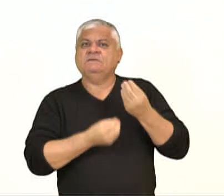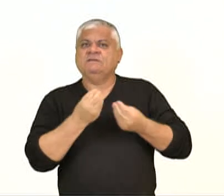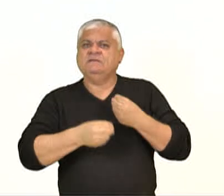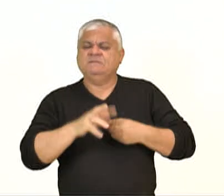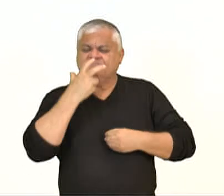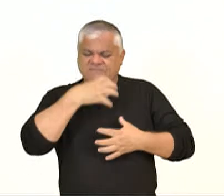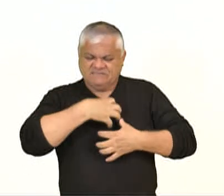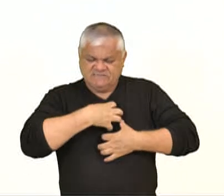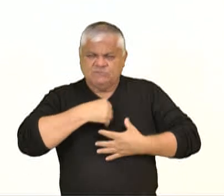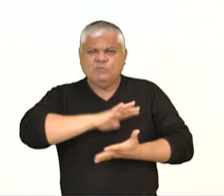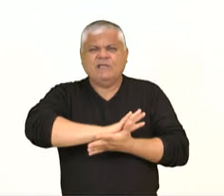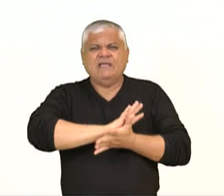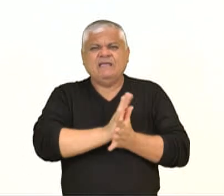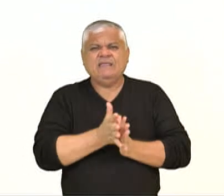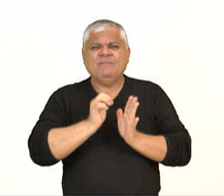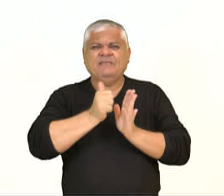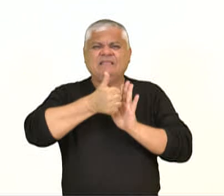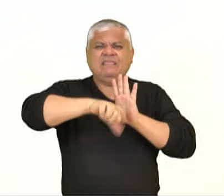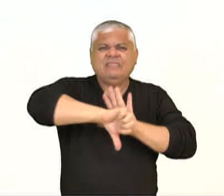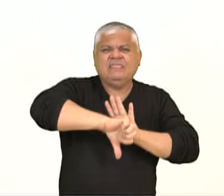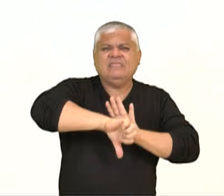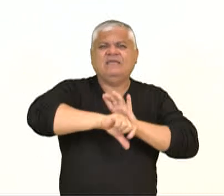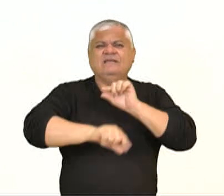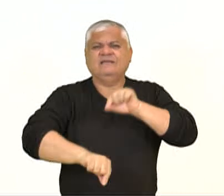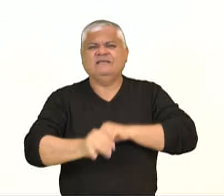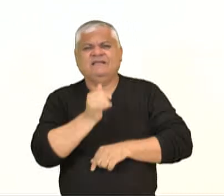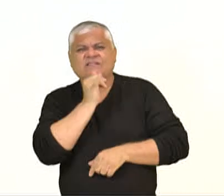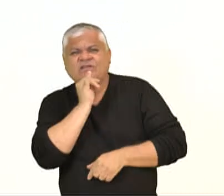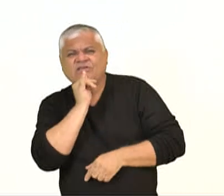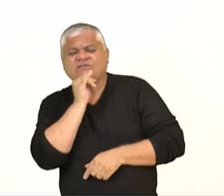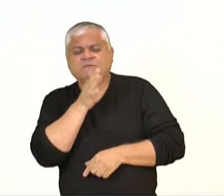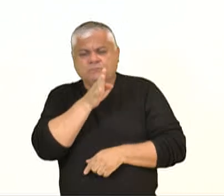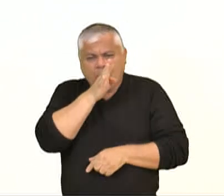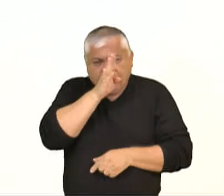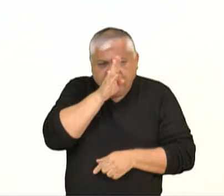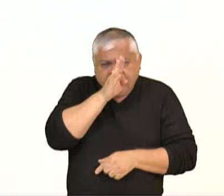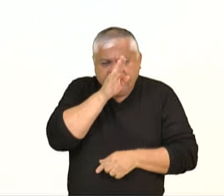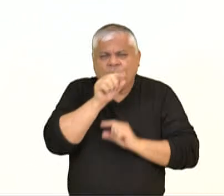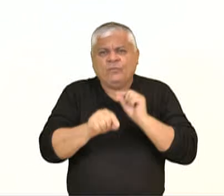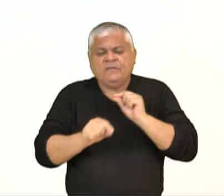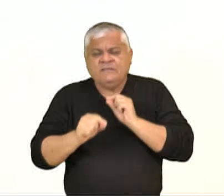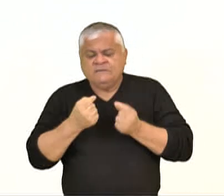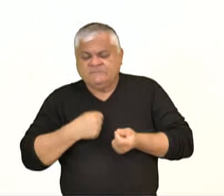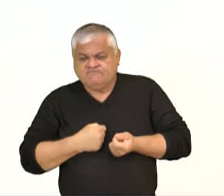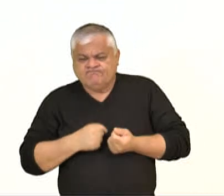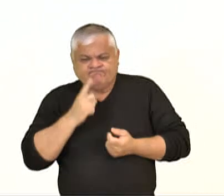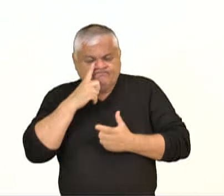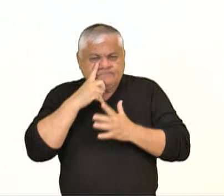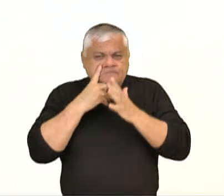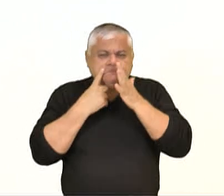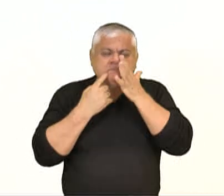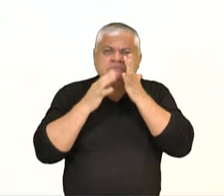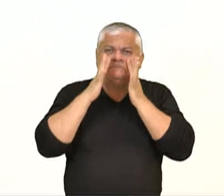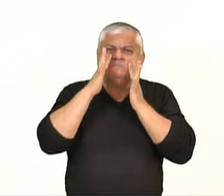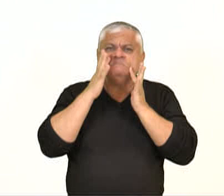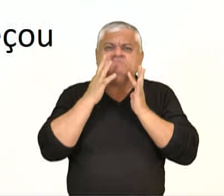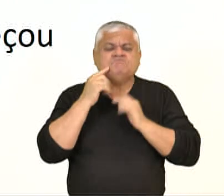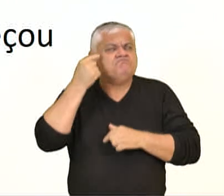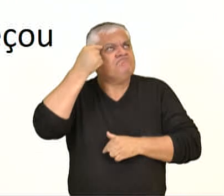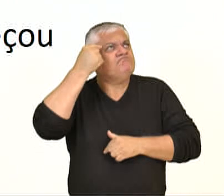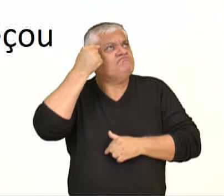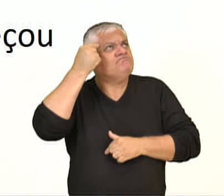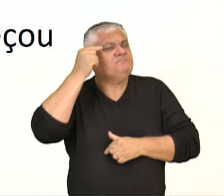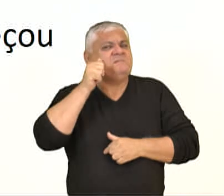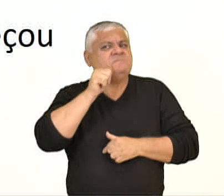criminoso, reincidente, triste, pois que tão calado. Suas lágrimas corriam atrás dela como